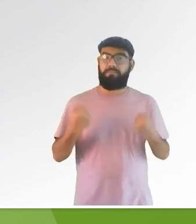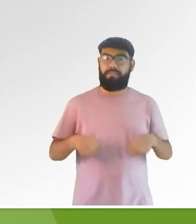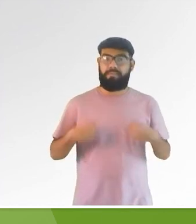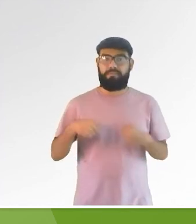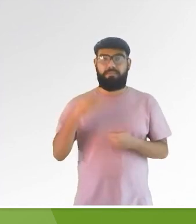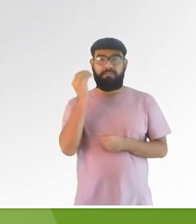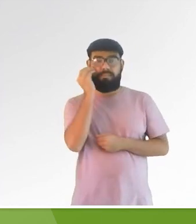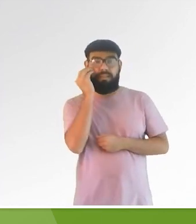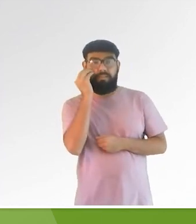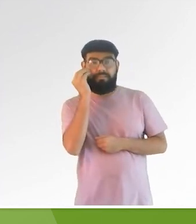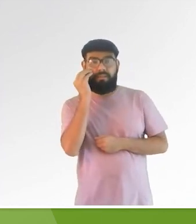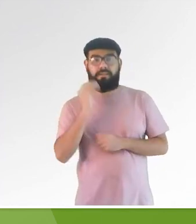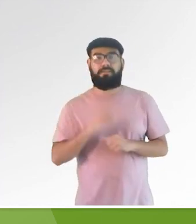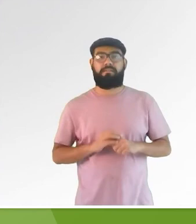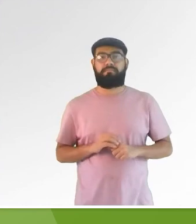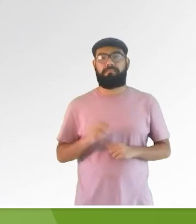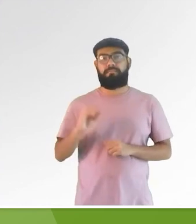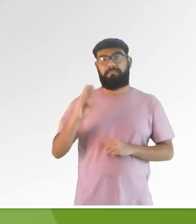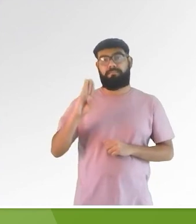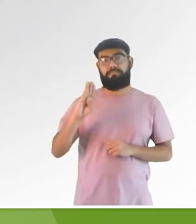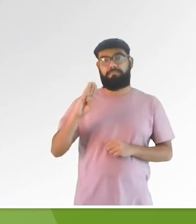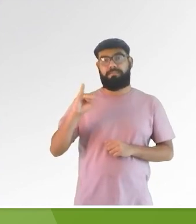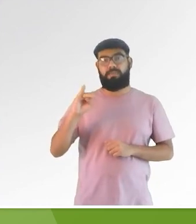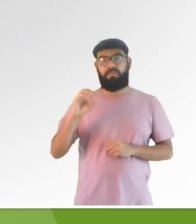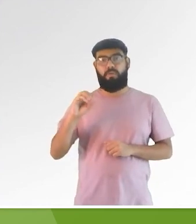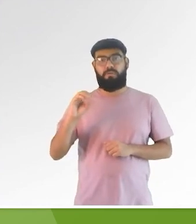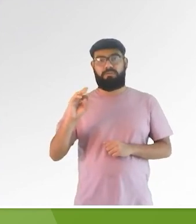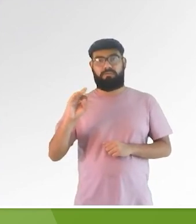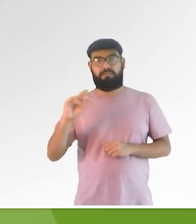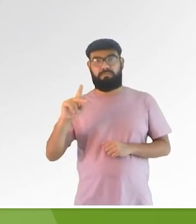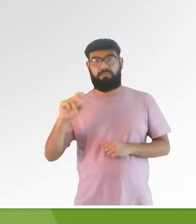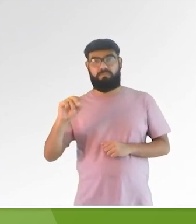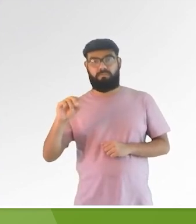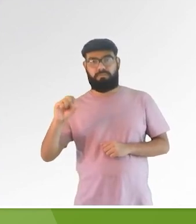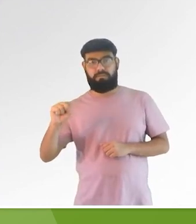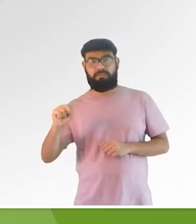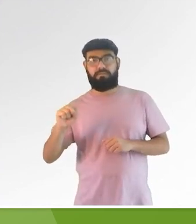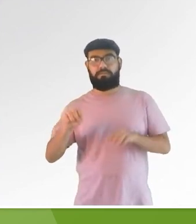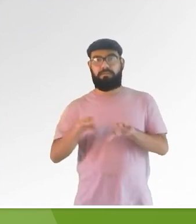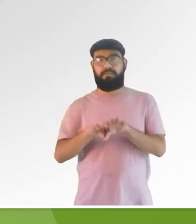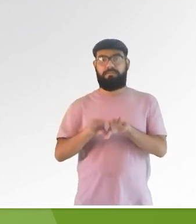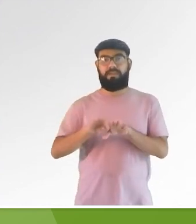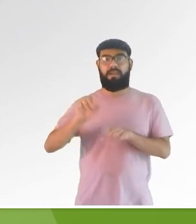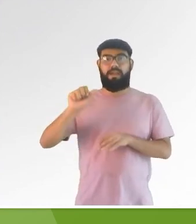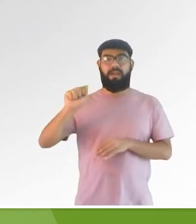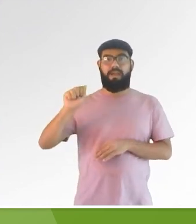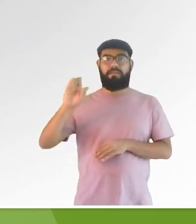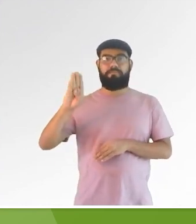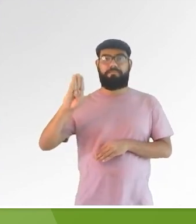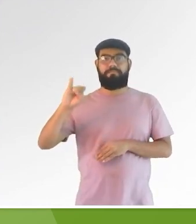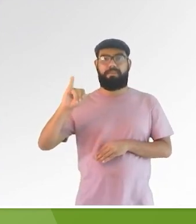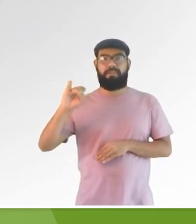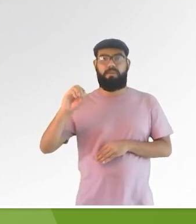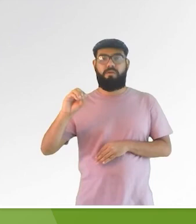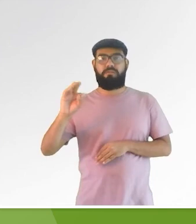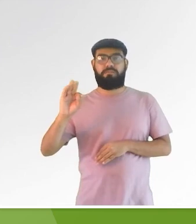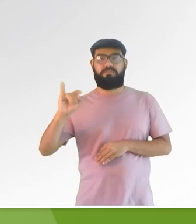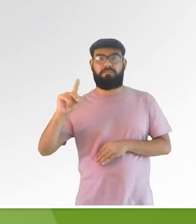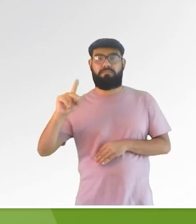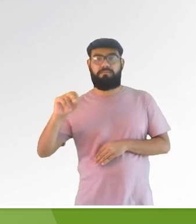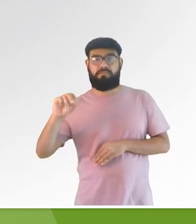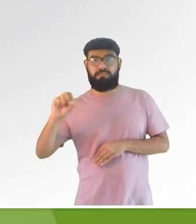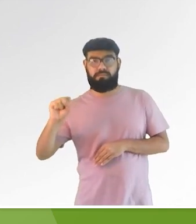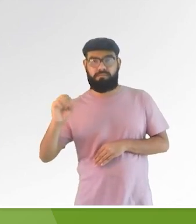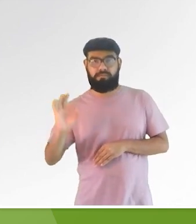dentre aqueles conjuntos de fatores que eu citei para vocês, não é que a gente tem essas diferenças, certo?